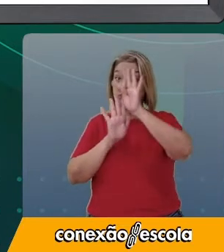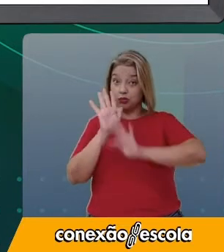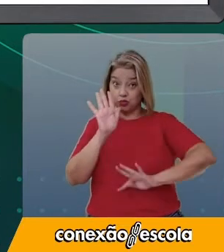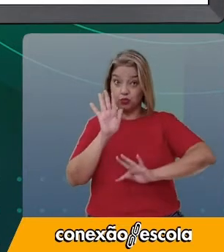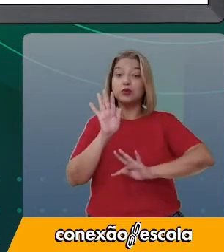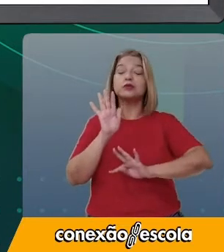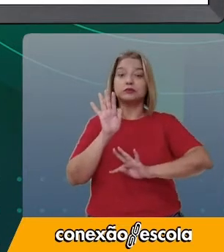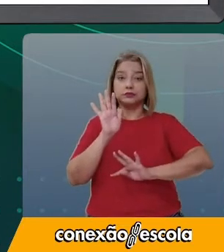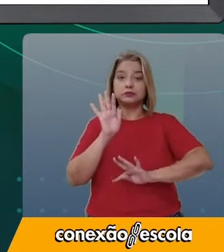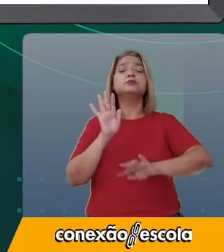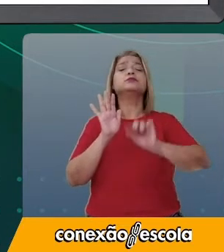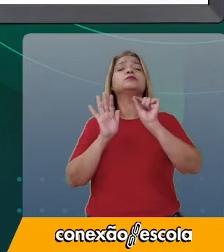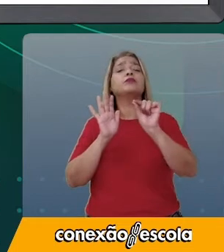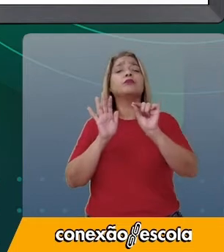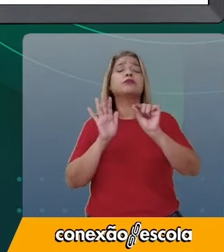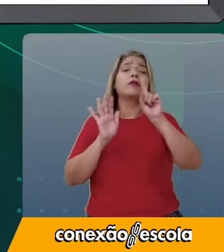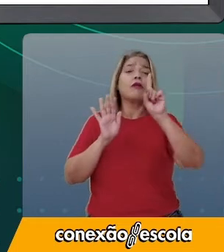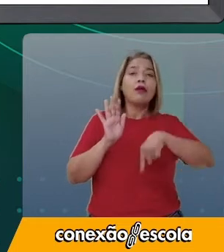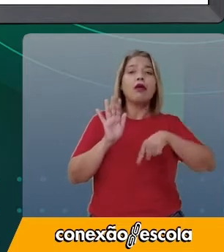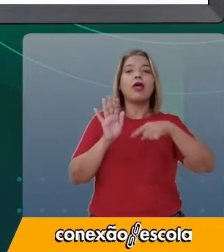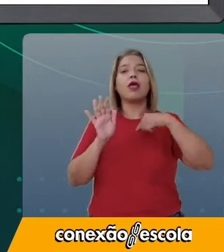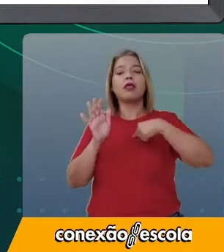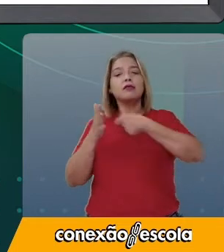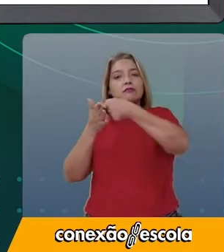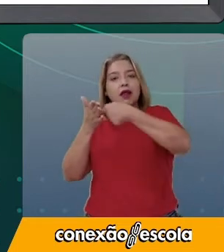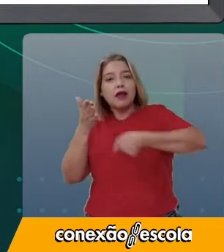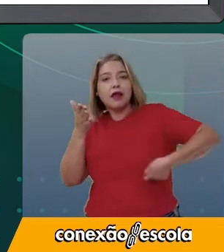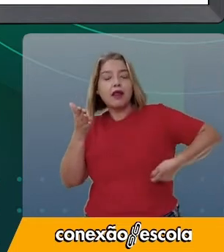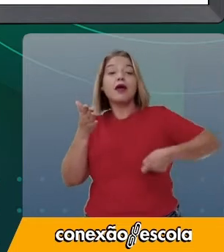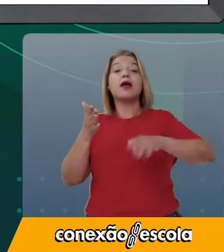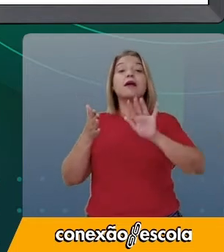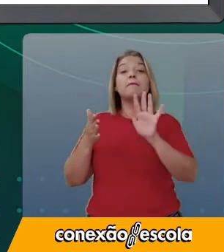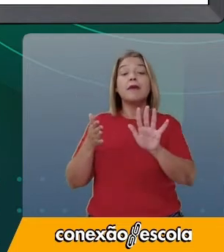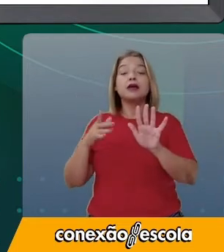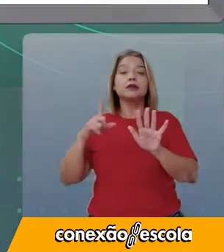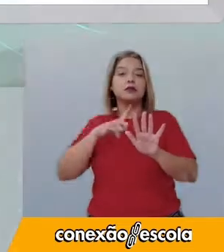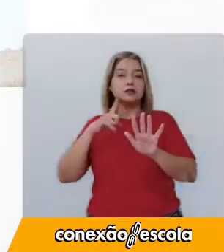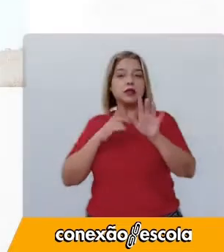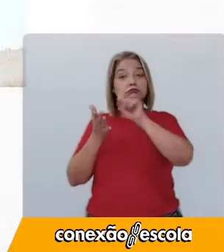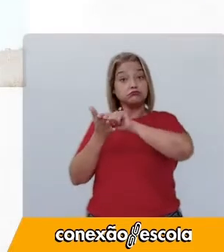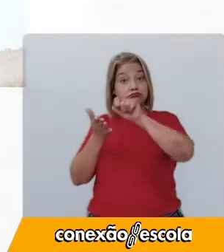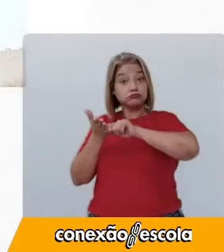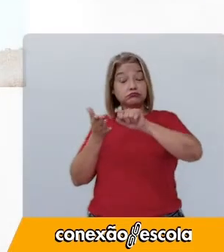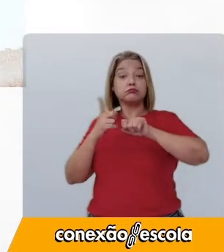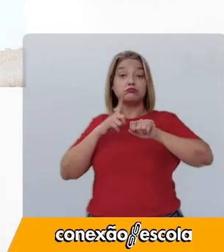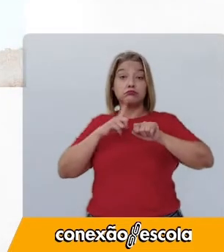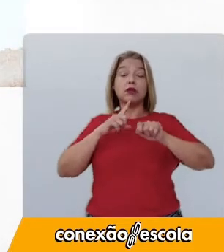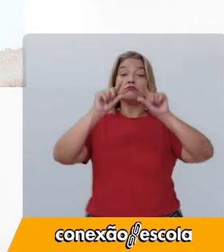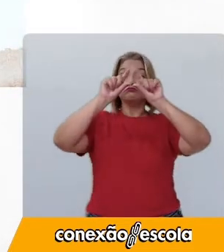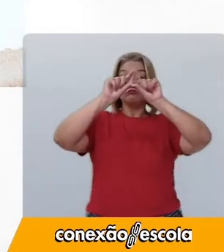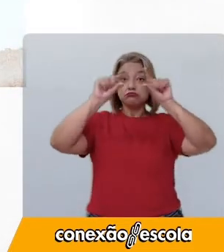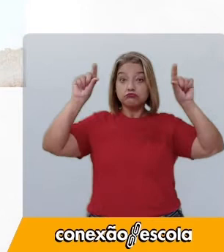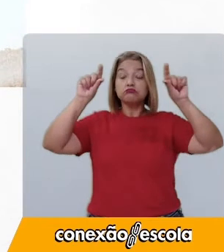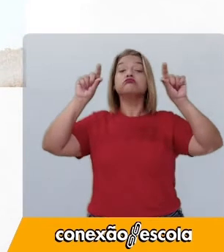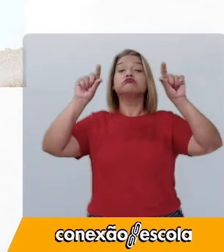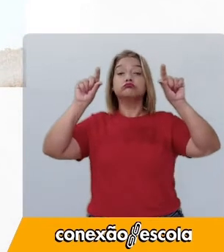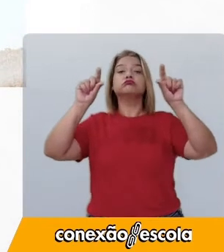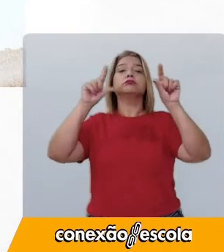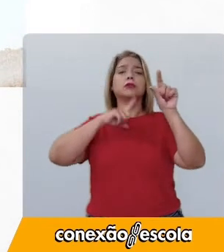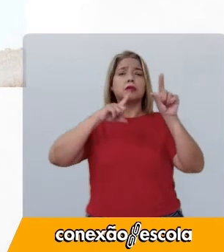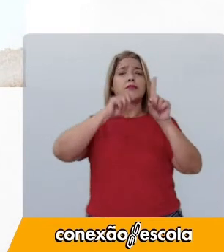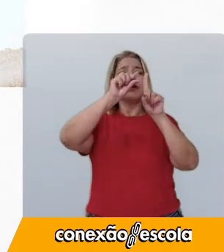textual. É uma forma de redação, geralmente escrito em versos e